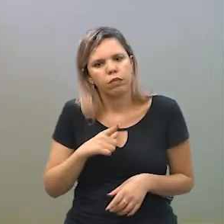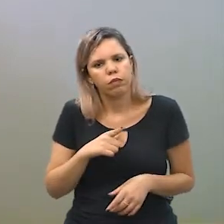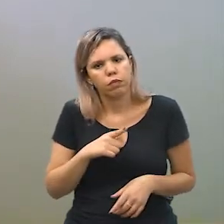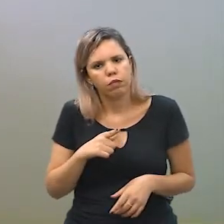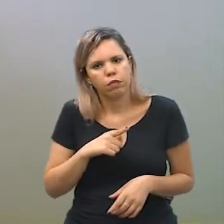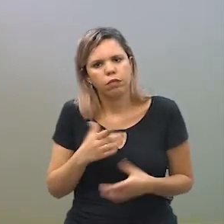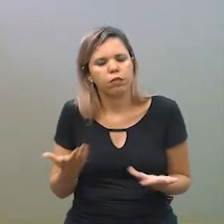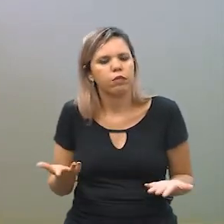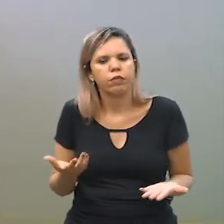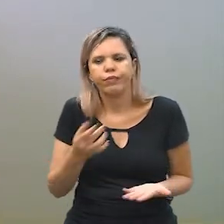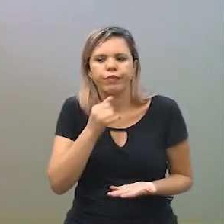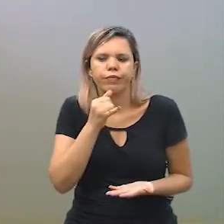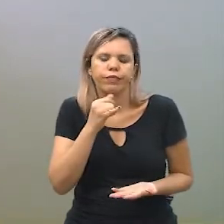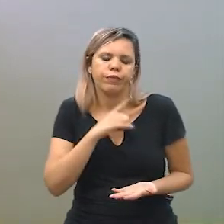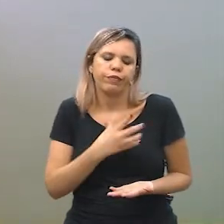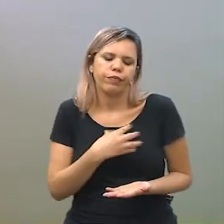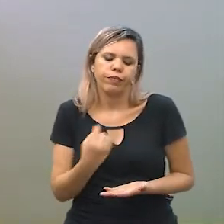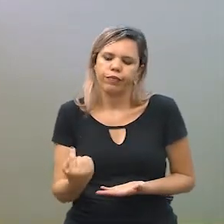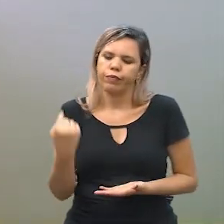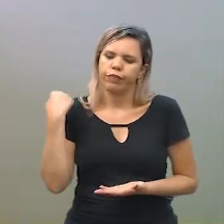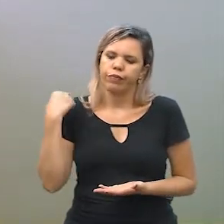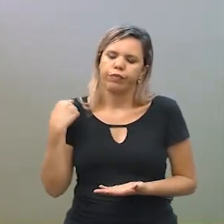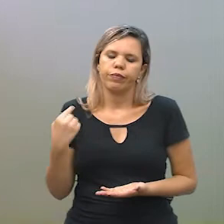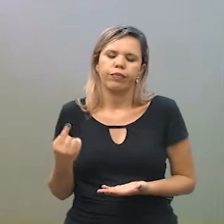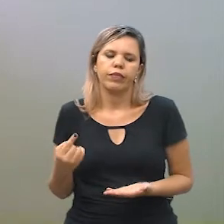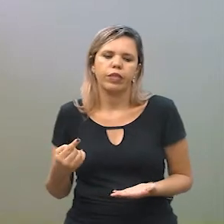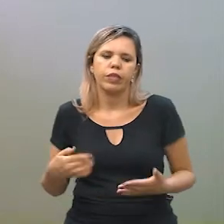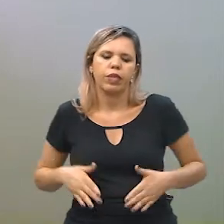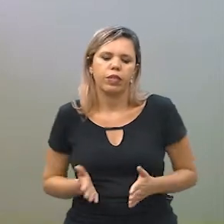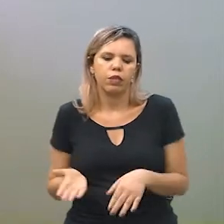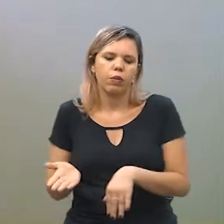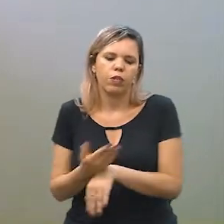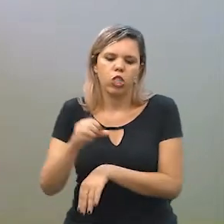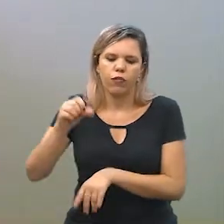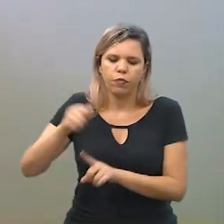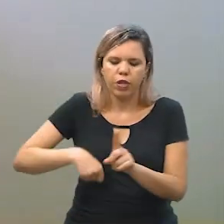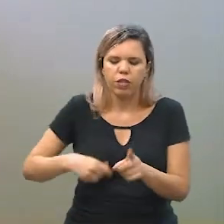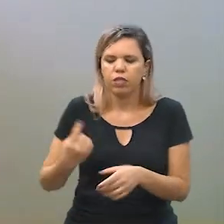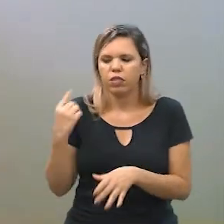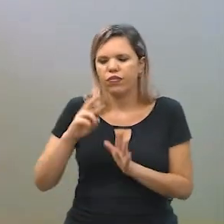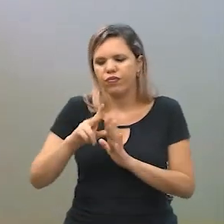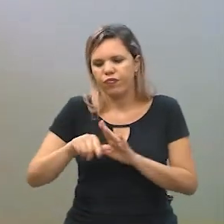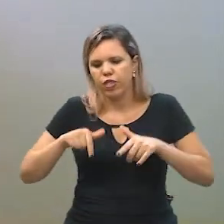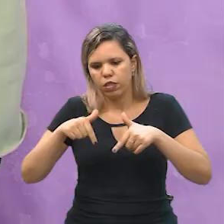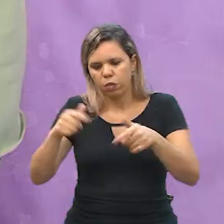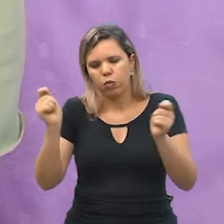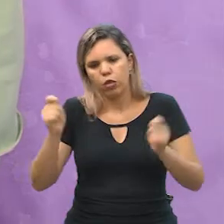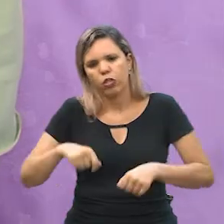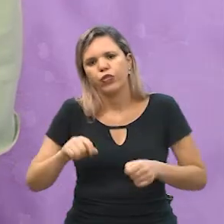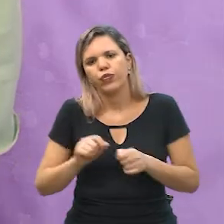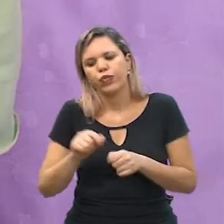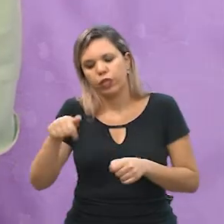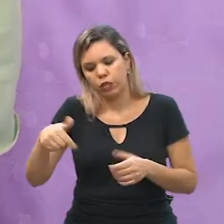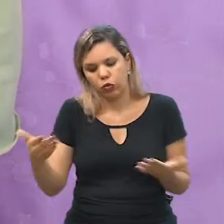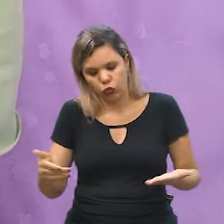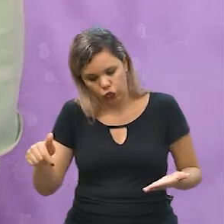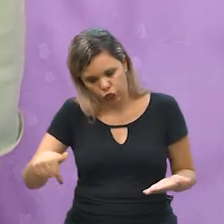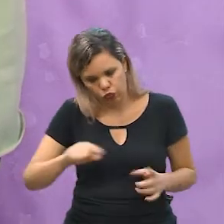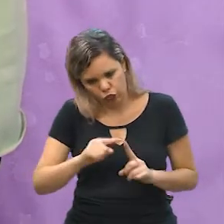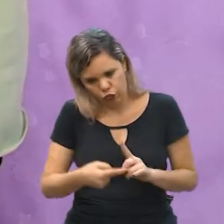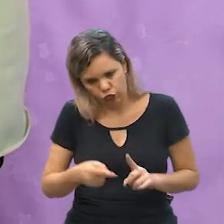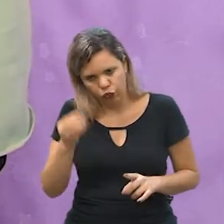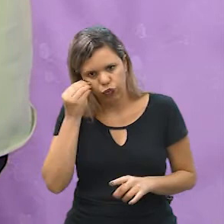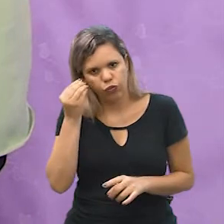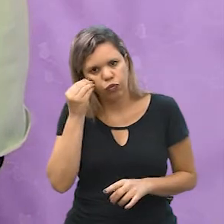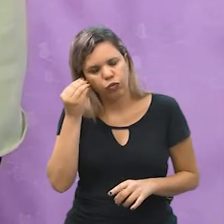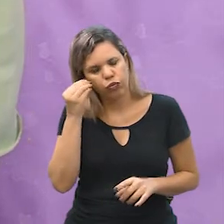Prematuridade espontânea. Se eu tive um filho prematuro em gestação anterior, tem várias medidas que eu posso fazer nesta gestação para